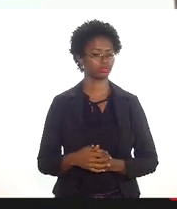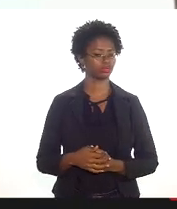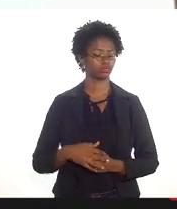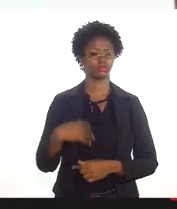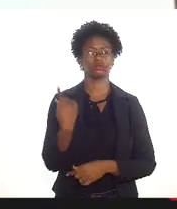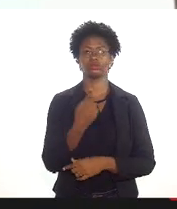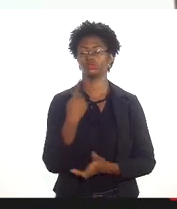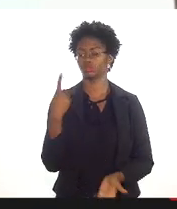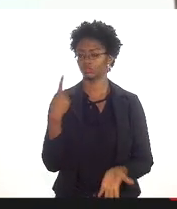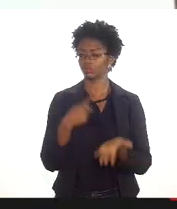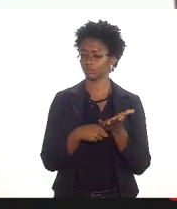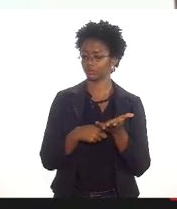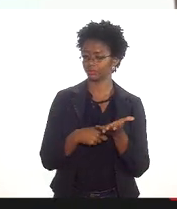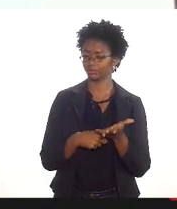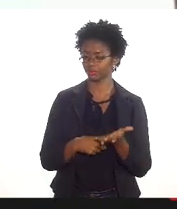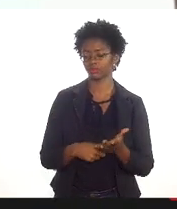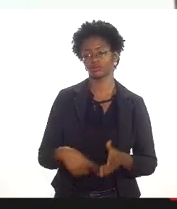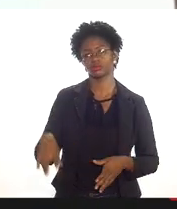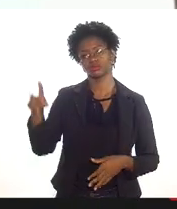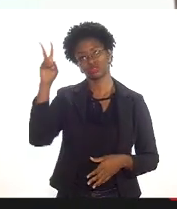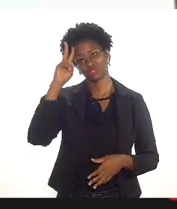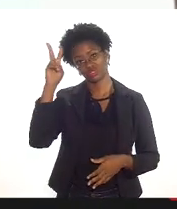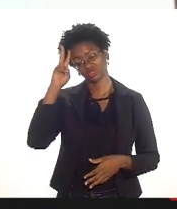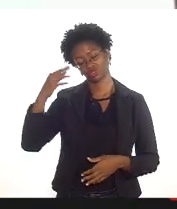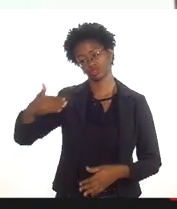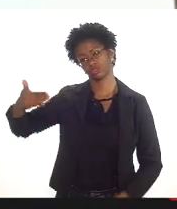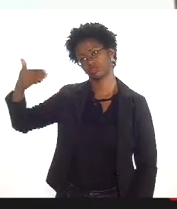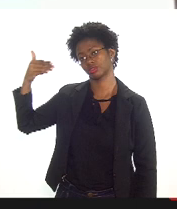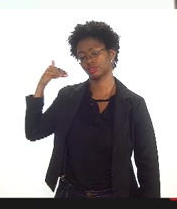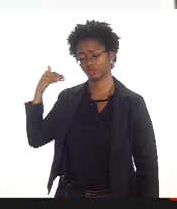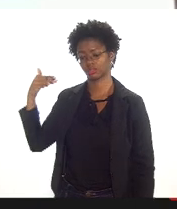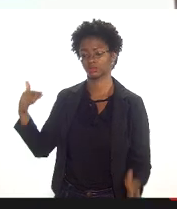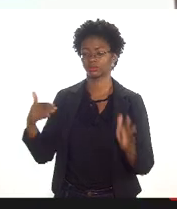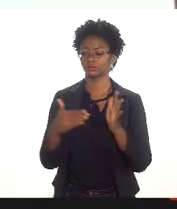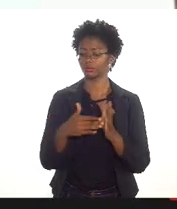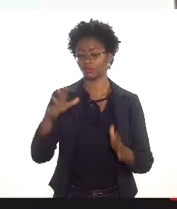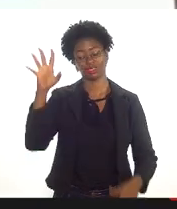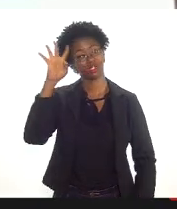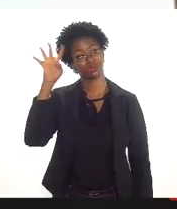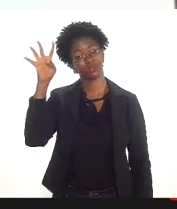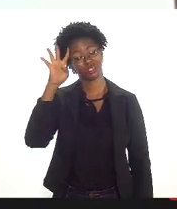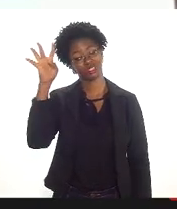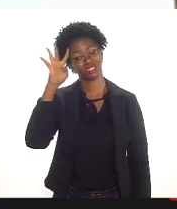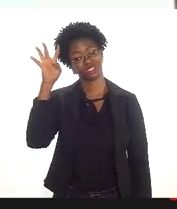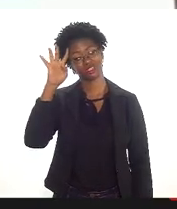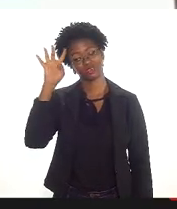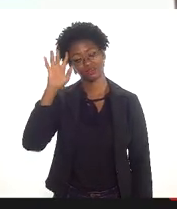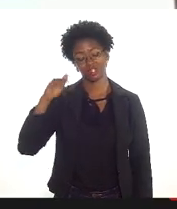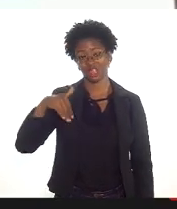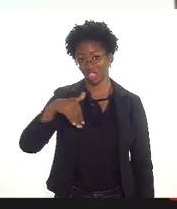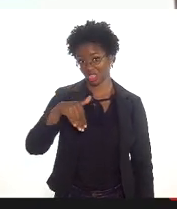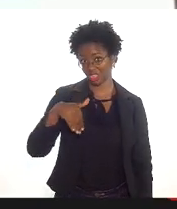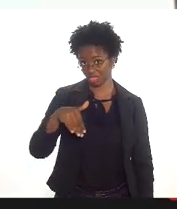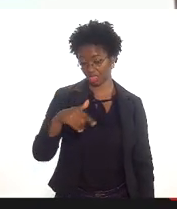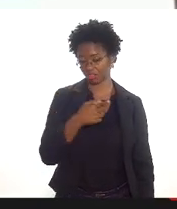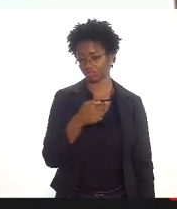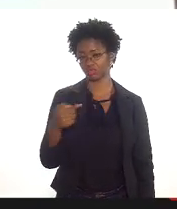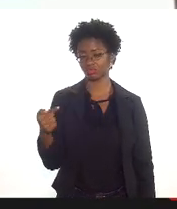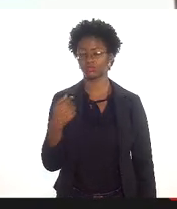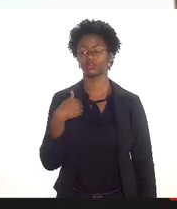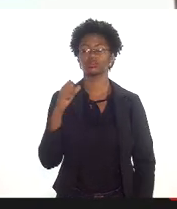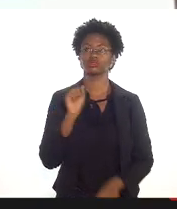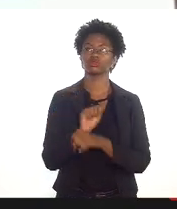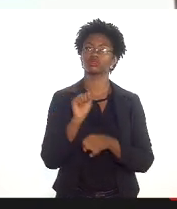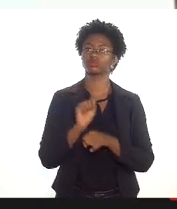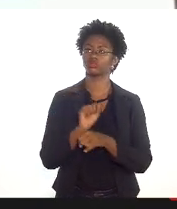combinado na segunda-feira passada, até quarta-feira desta semana, eu aguardo